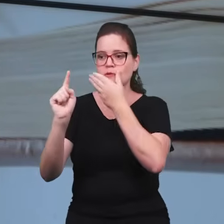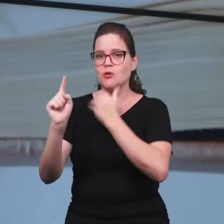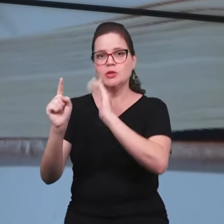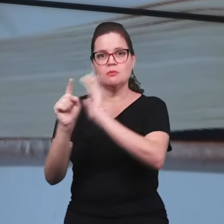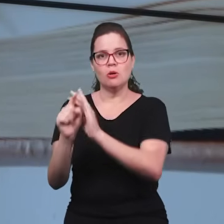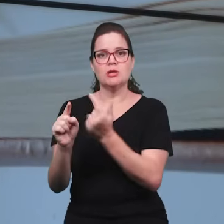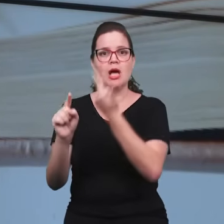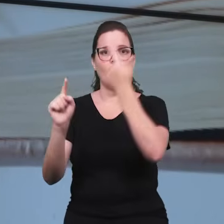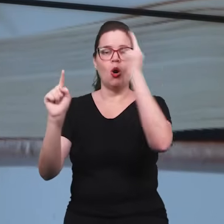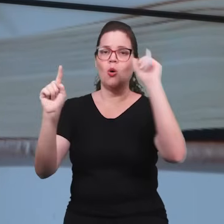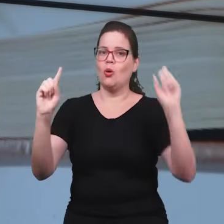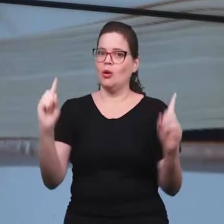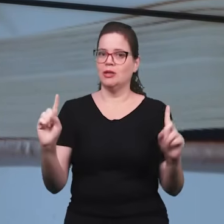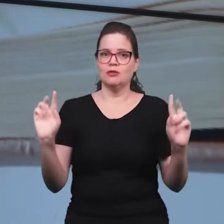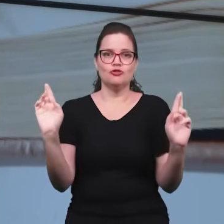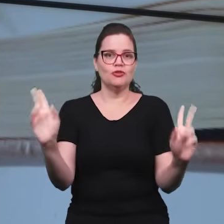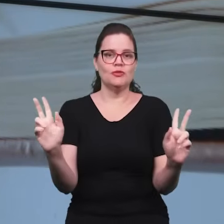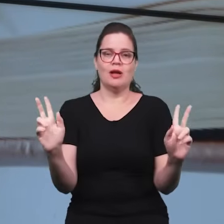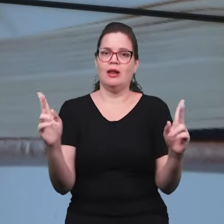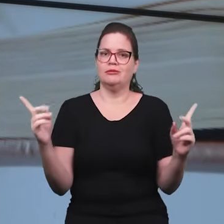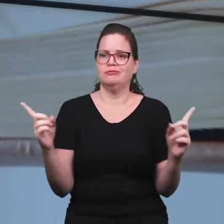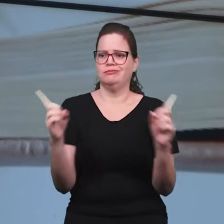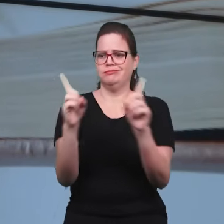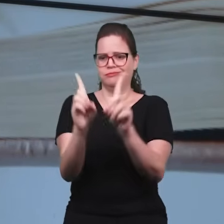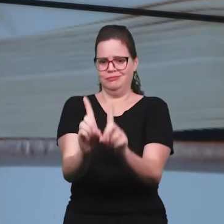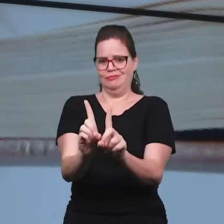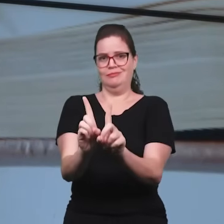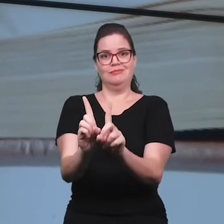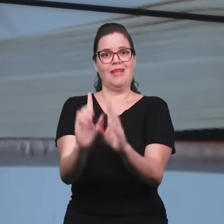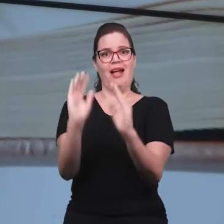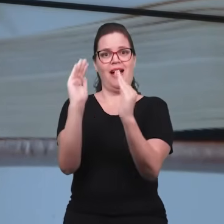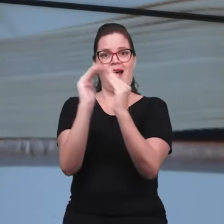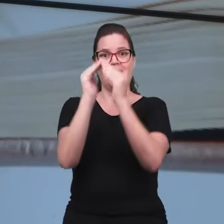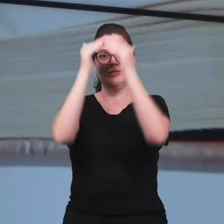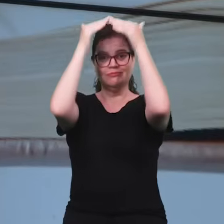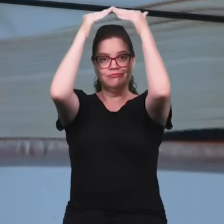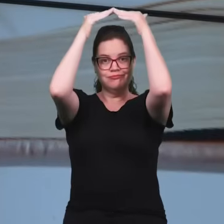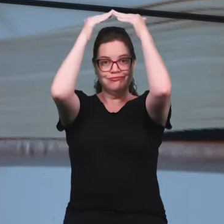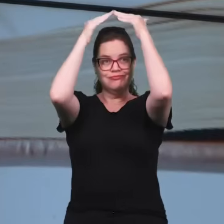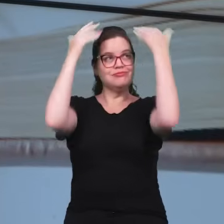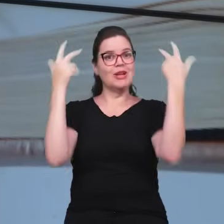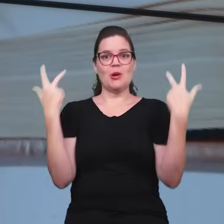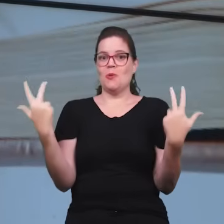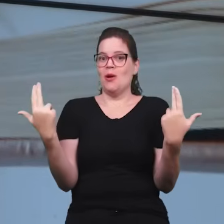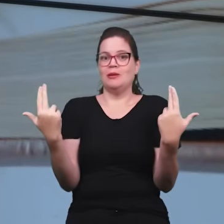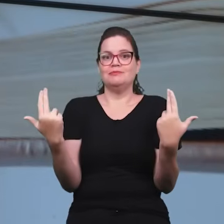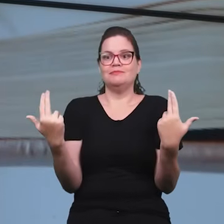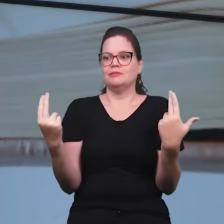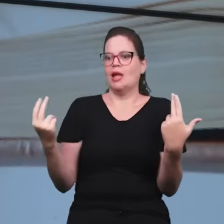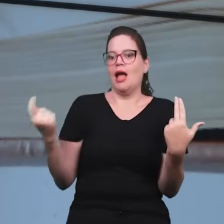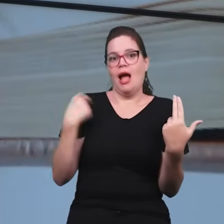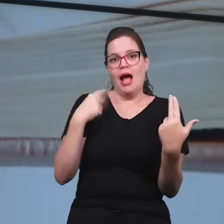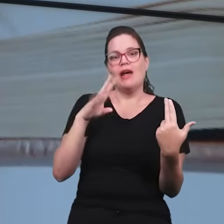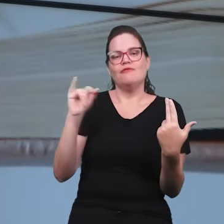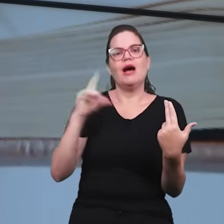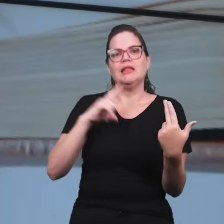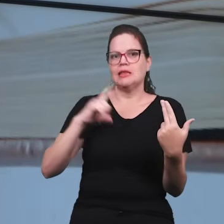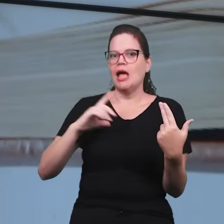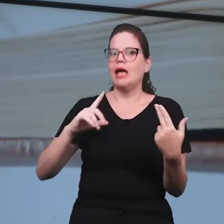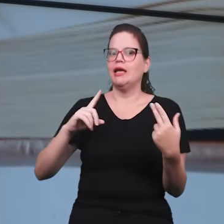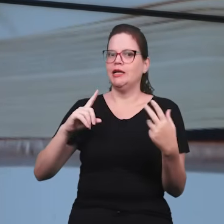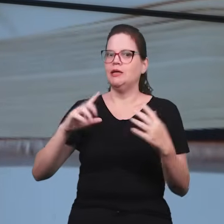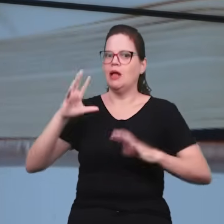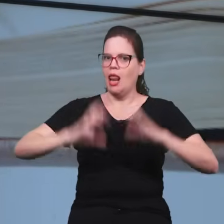mesmo teto. E ali, quando houver os desentendimentos, haverão. Eles vão existir,